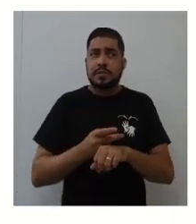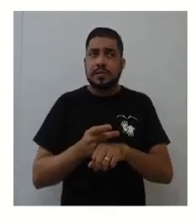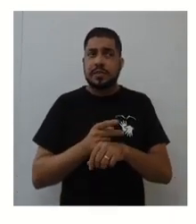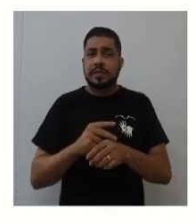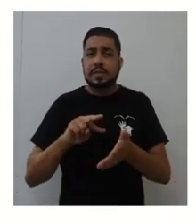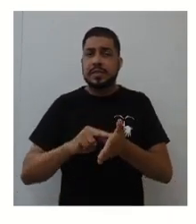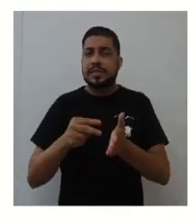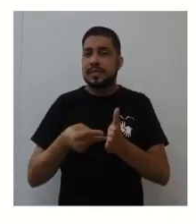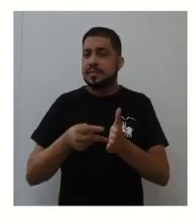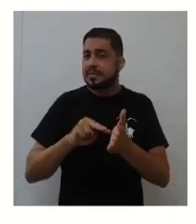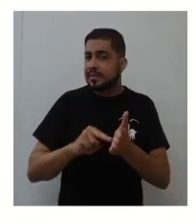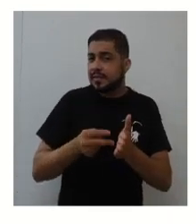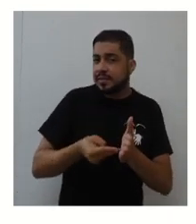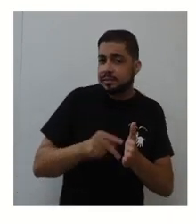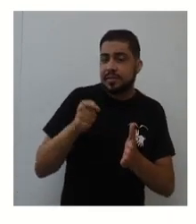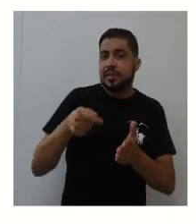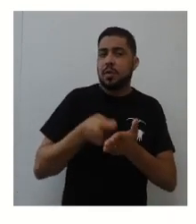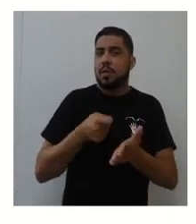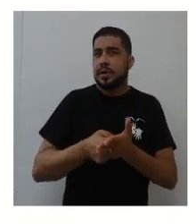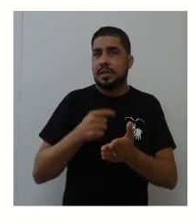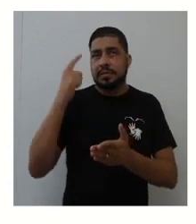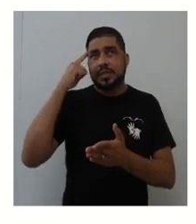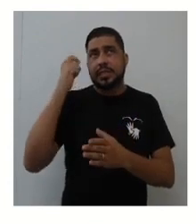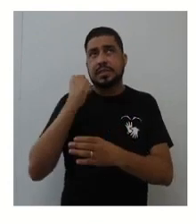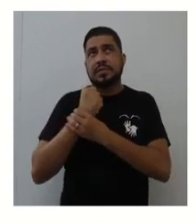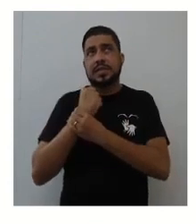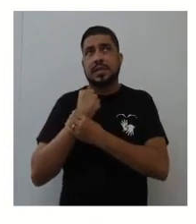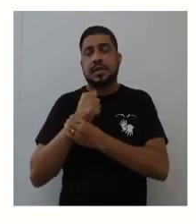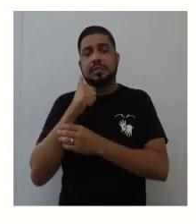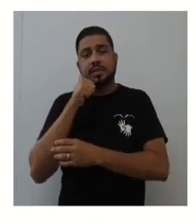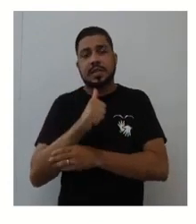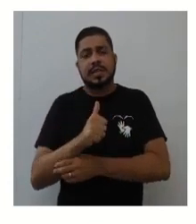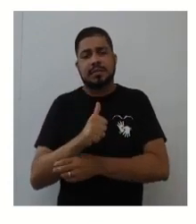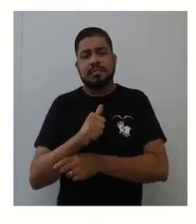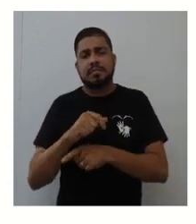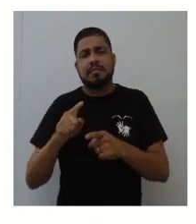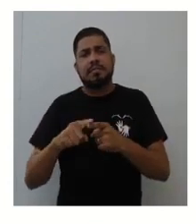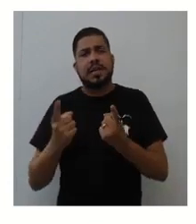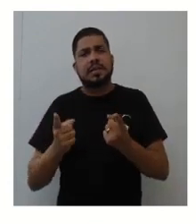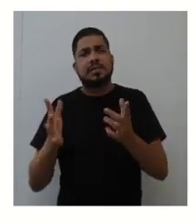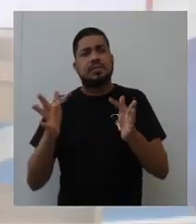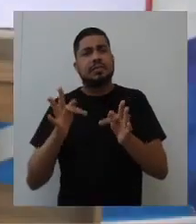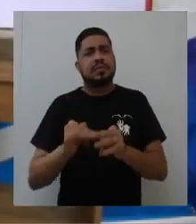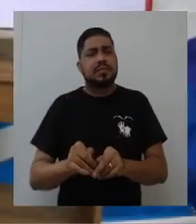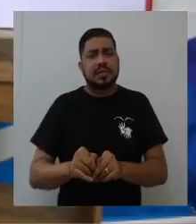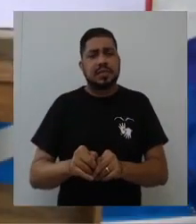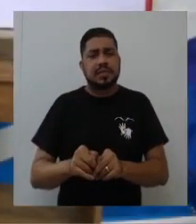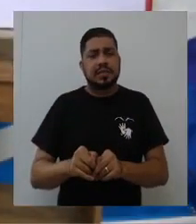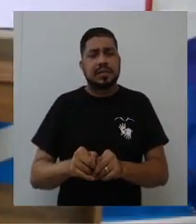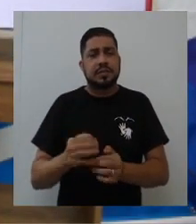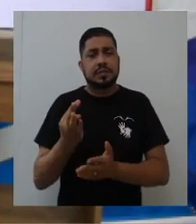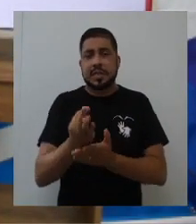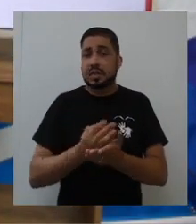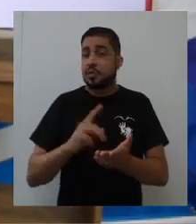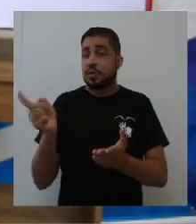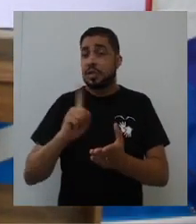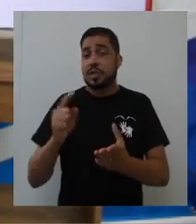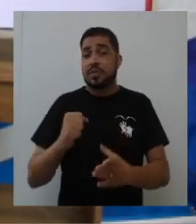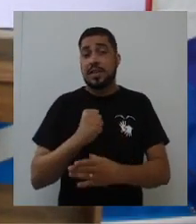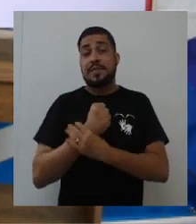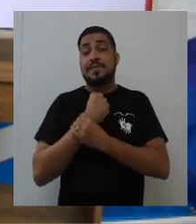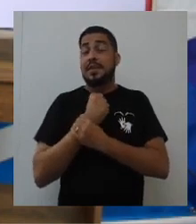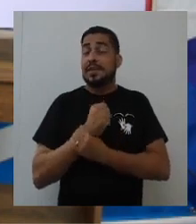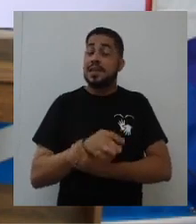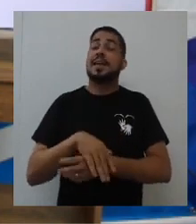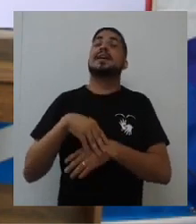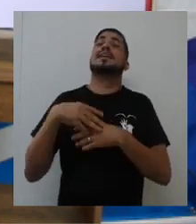entrelinhas. Você é levado a pensar que o texto defenderia as mulheres. Mas no final, o texto não defende as mulheres. E é aí que